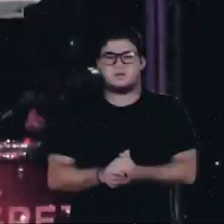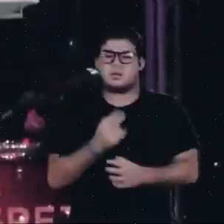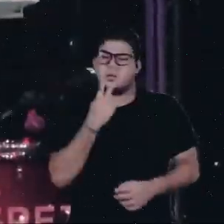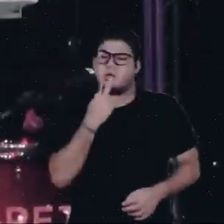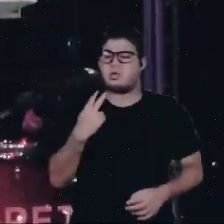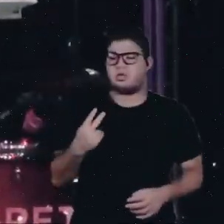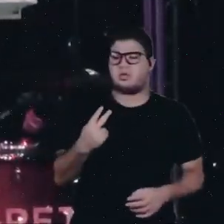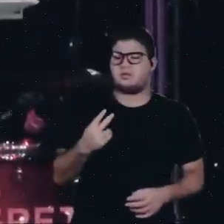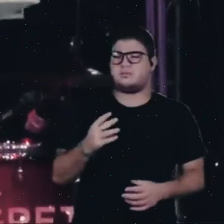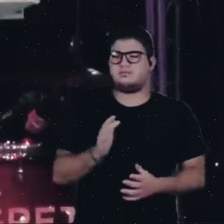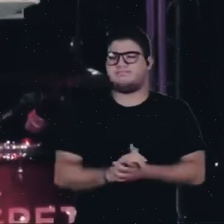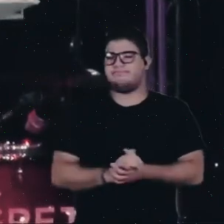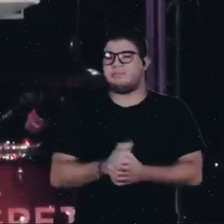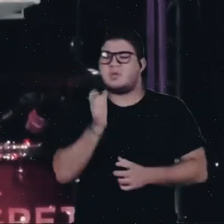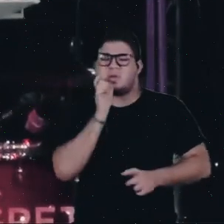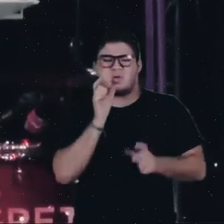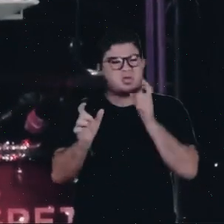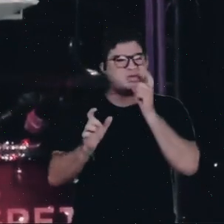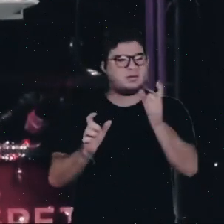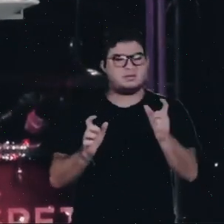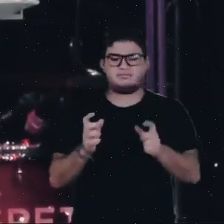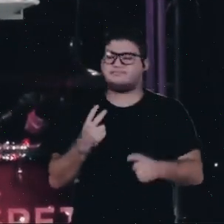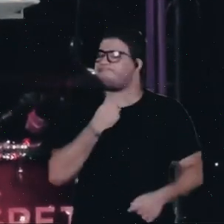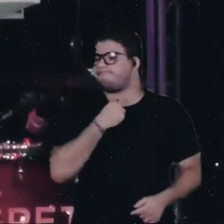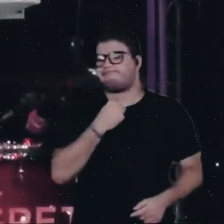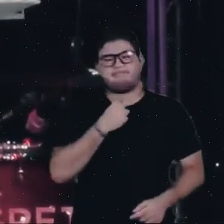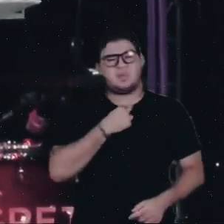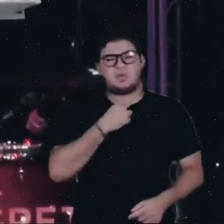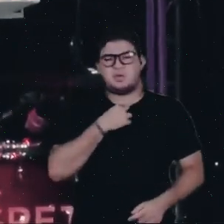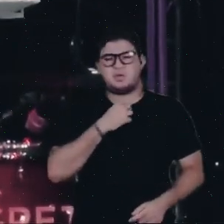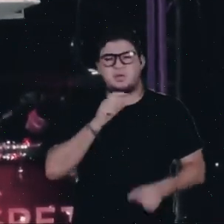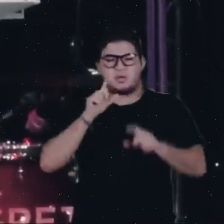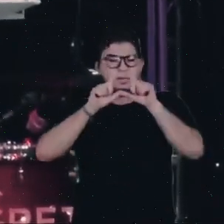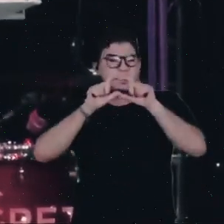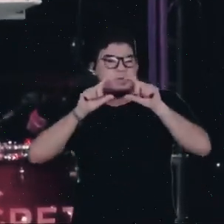idioma, ele não vai conseguir com uma frase